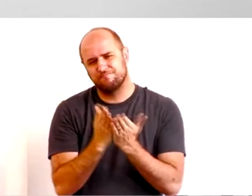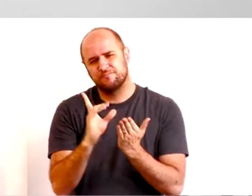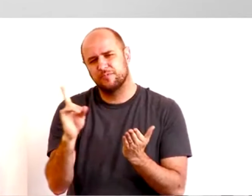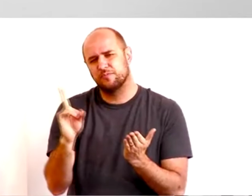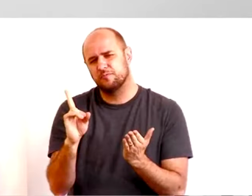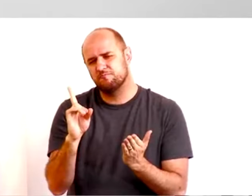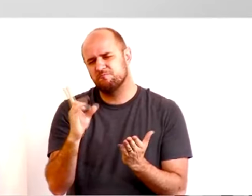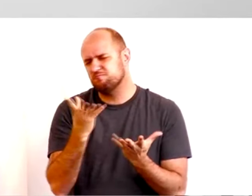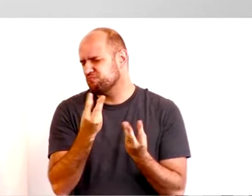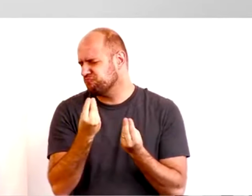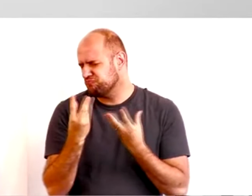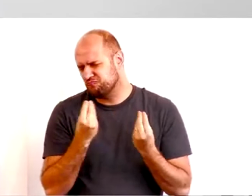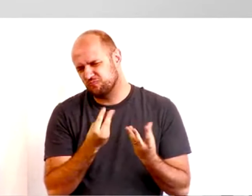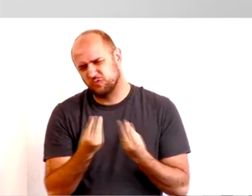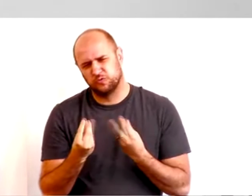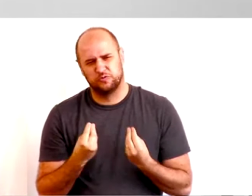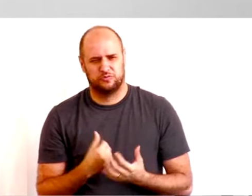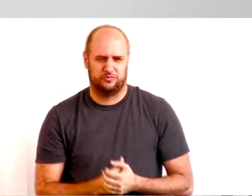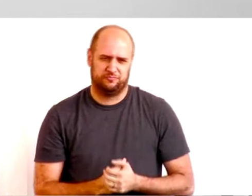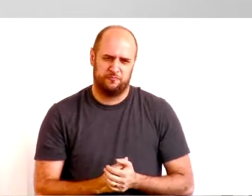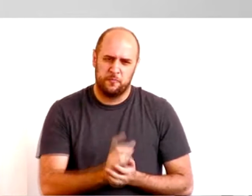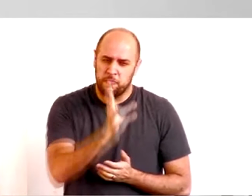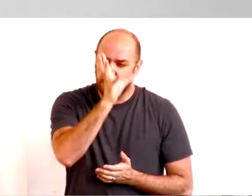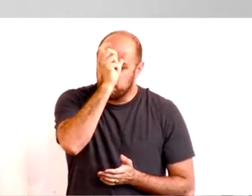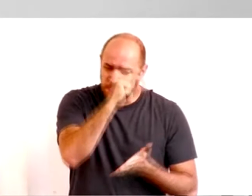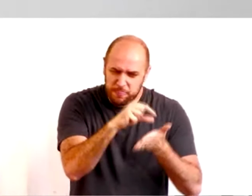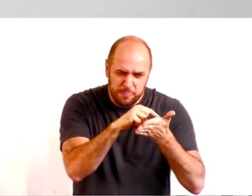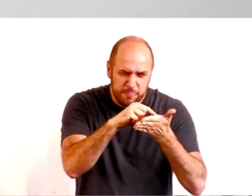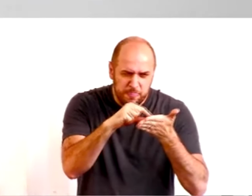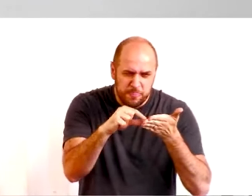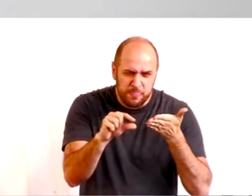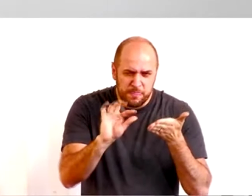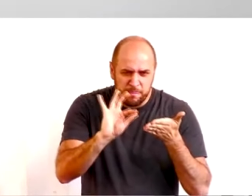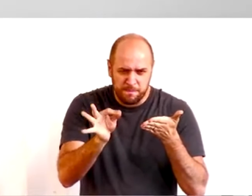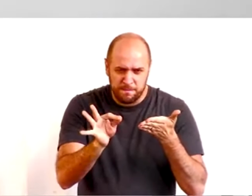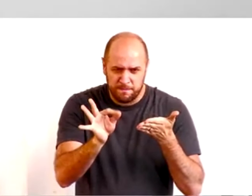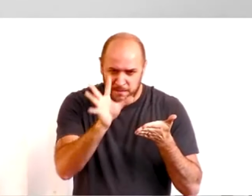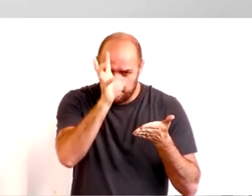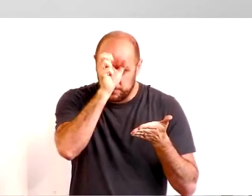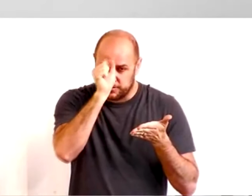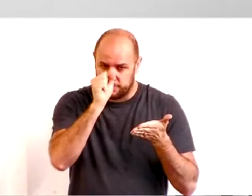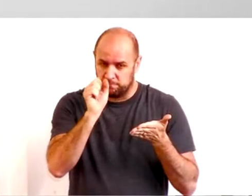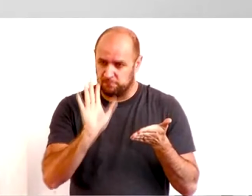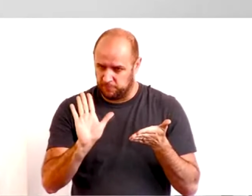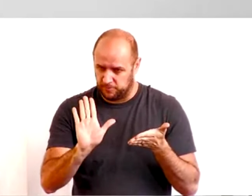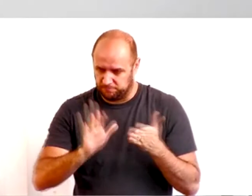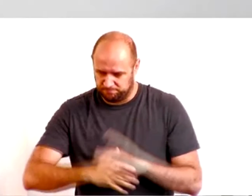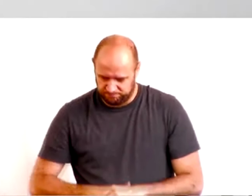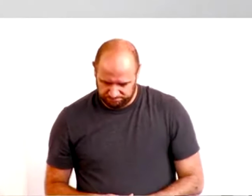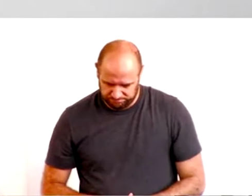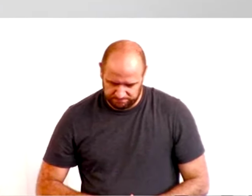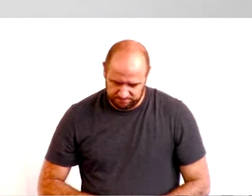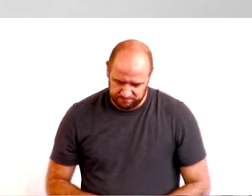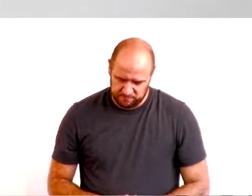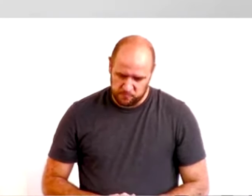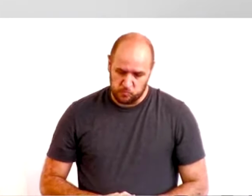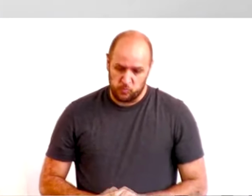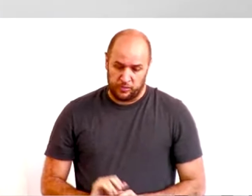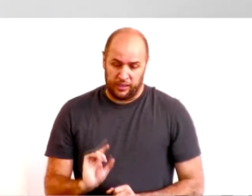Muitas coisas. Com esse pequeno versículo, vamos a algumas delas. Somos chamados